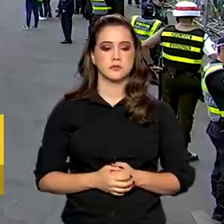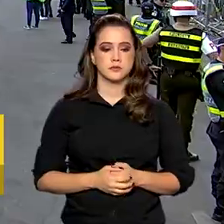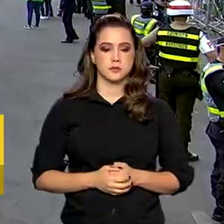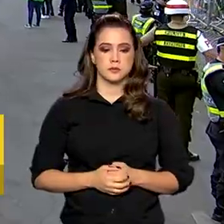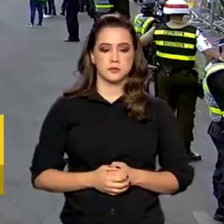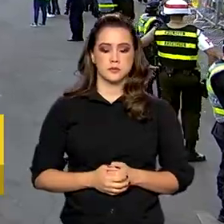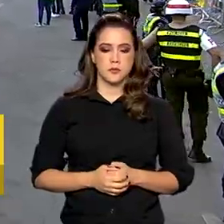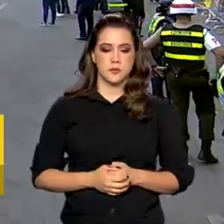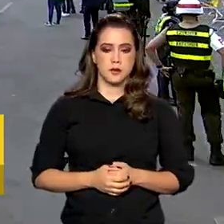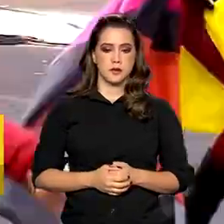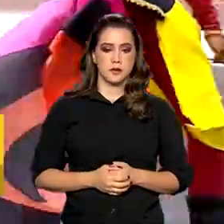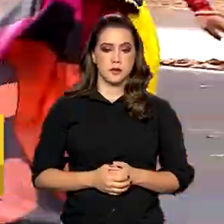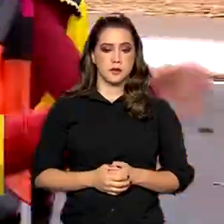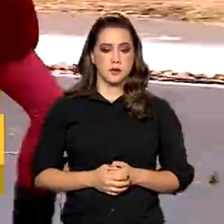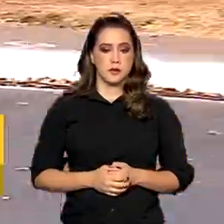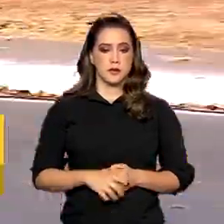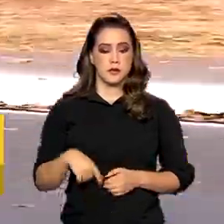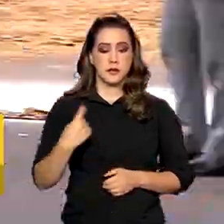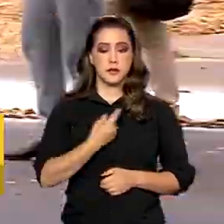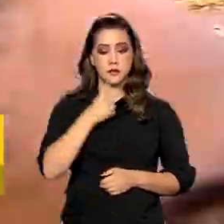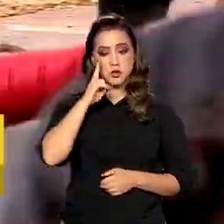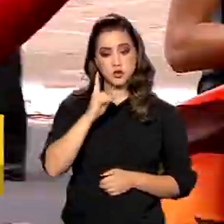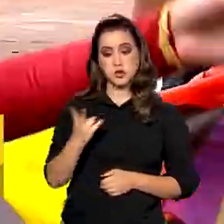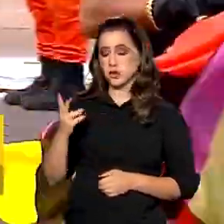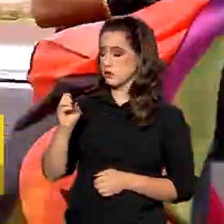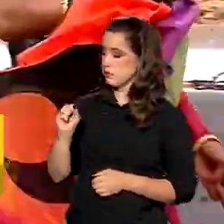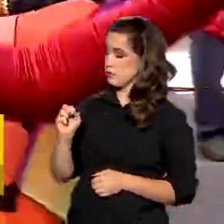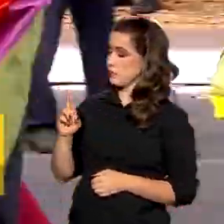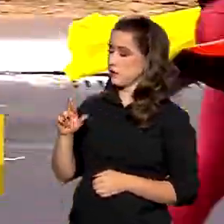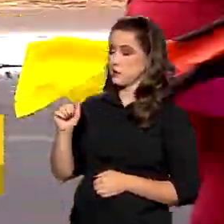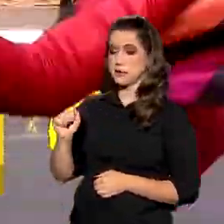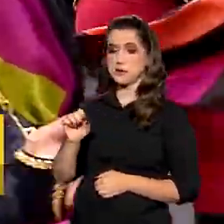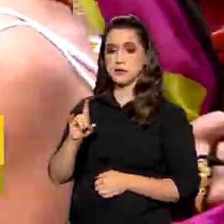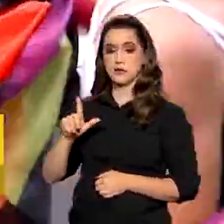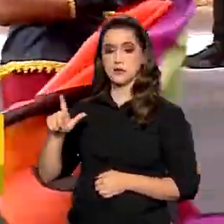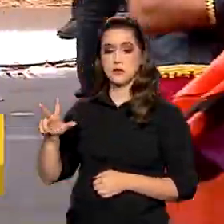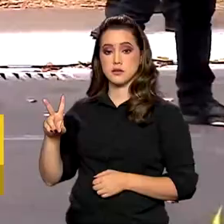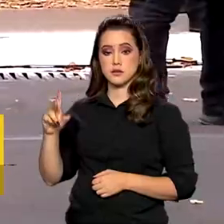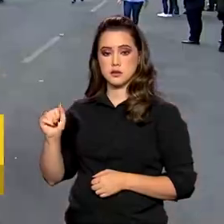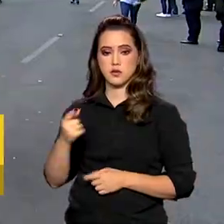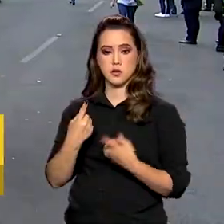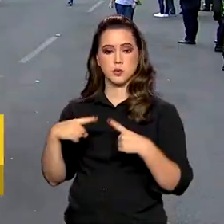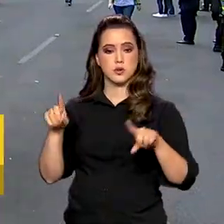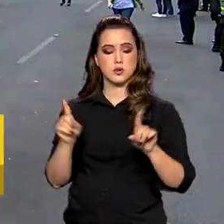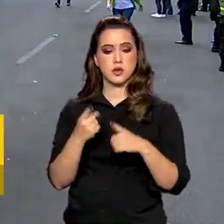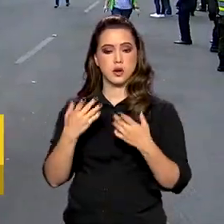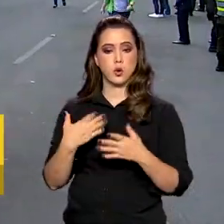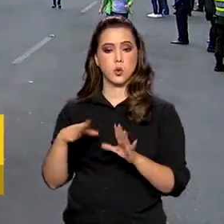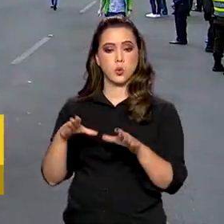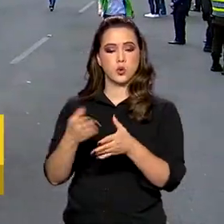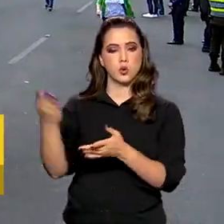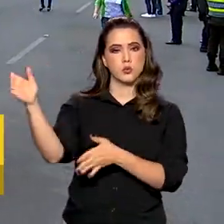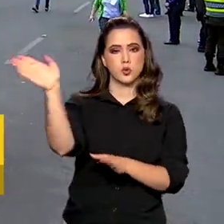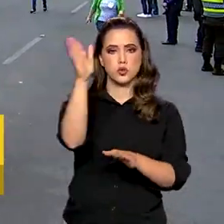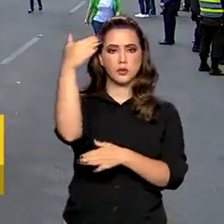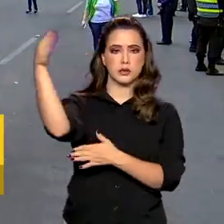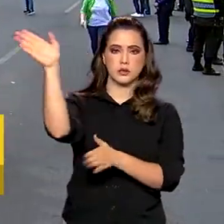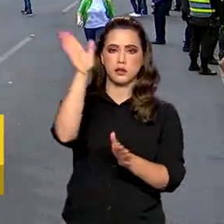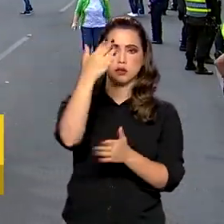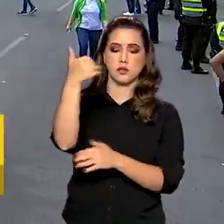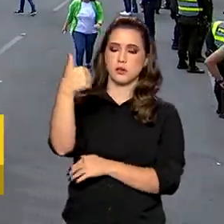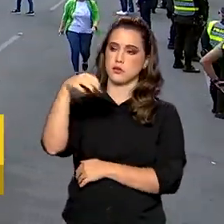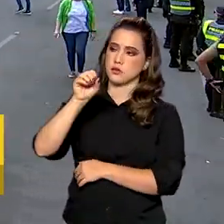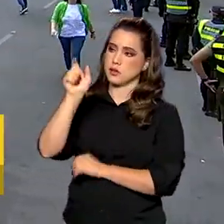Sara Silva se apresenta com 60 componentes em seu corpo musical. Pelotão de bandeiras com 10